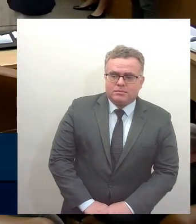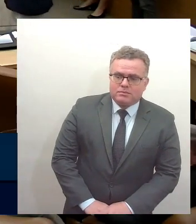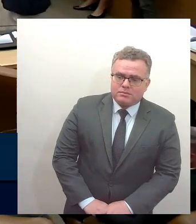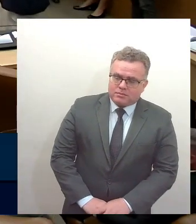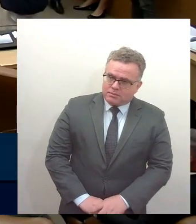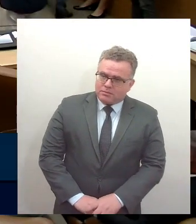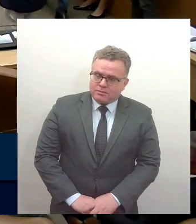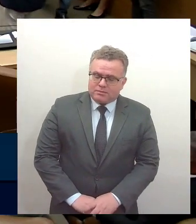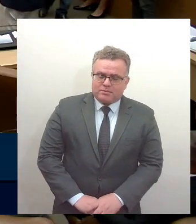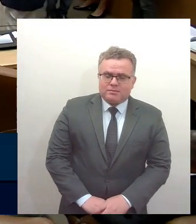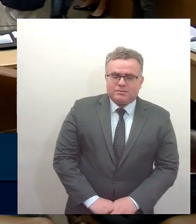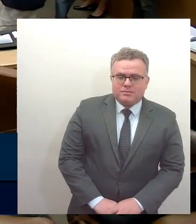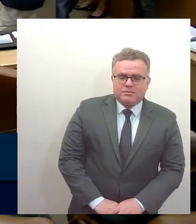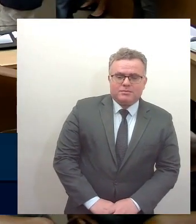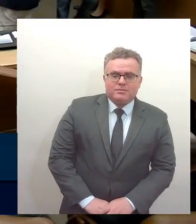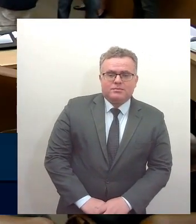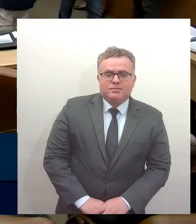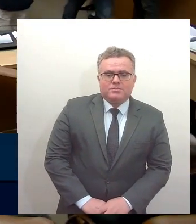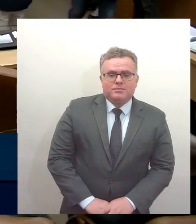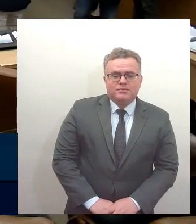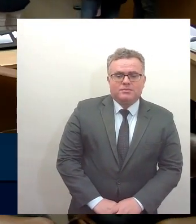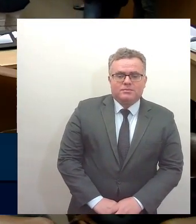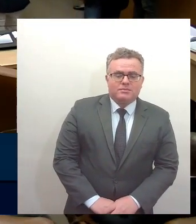Dar um cacete lá no prefeito de São